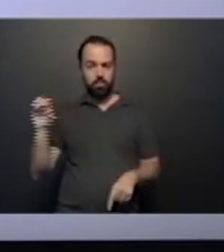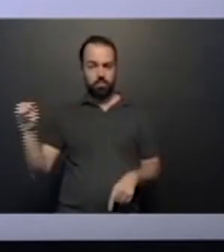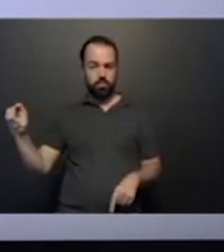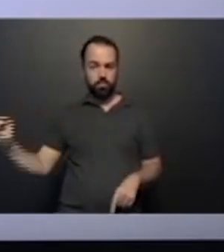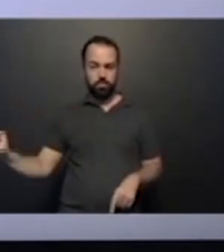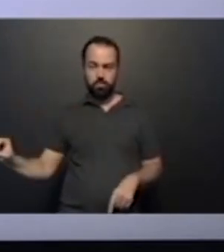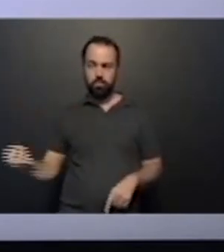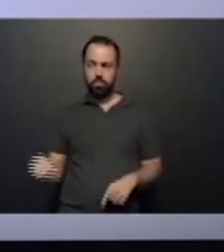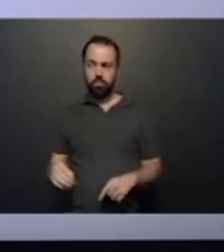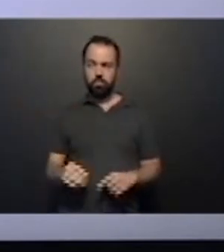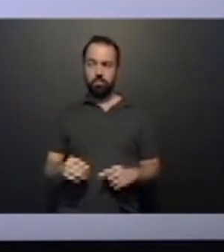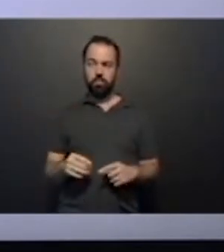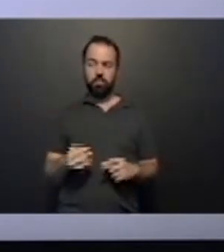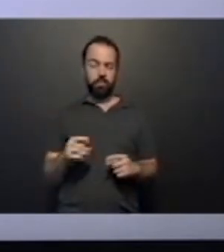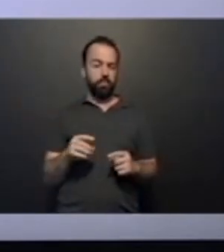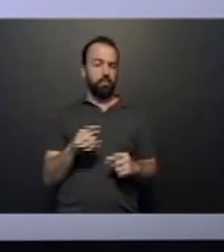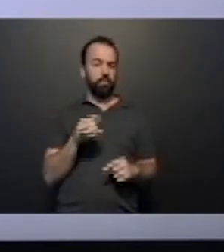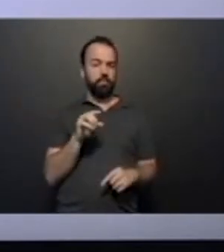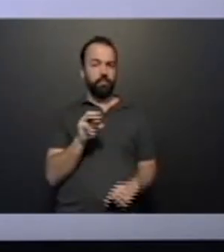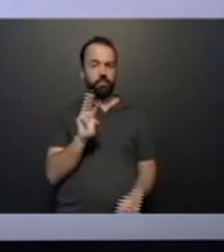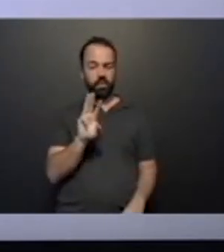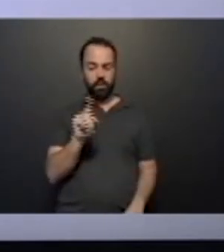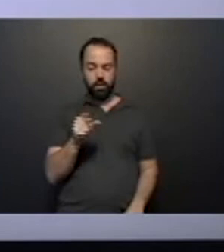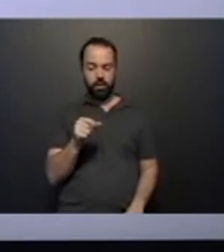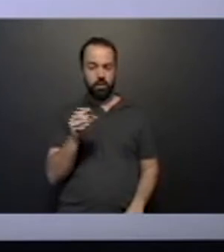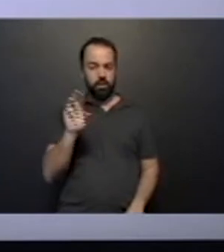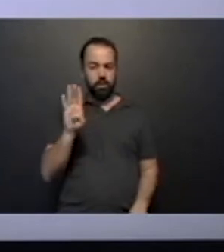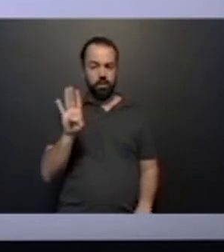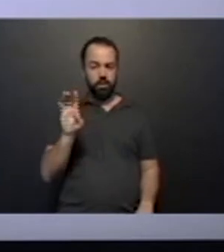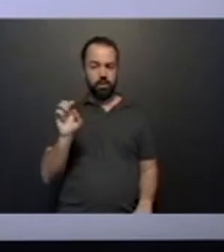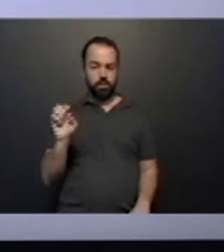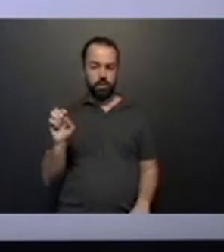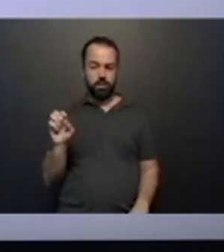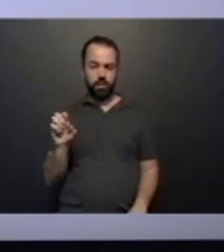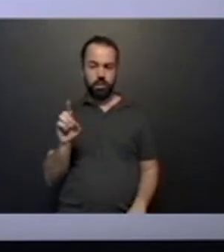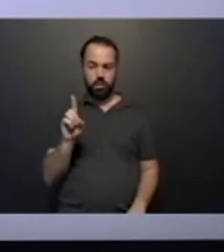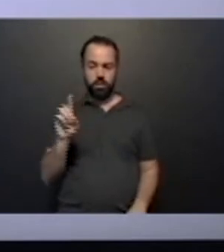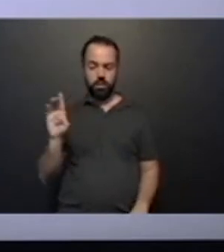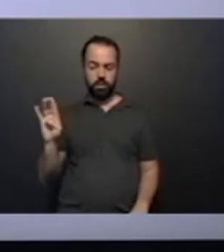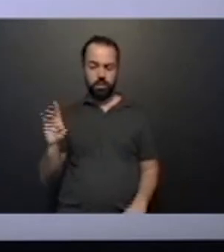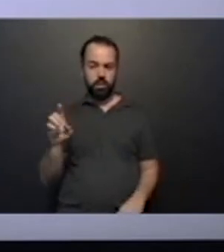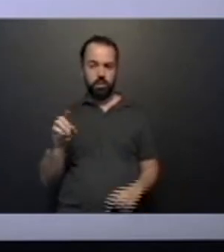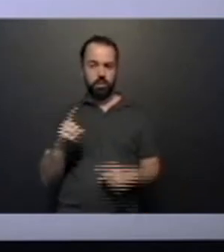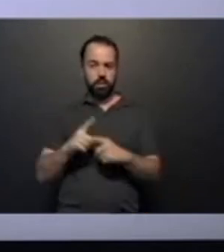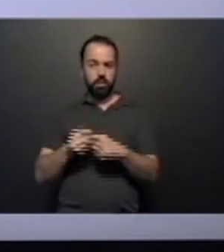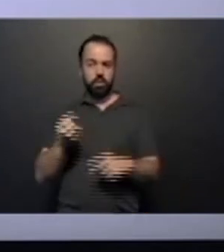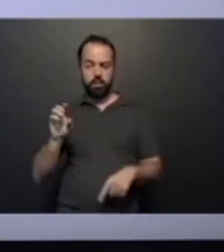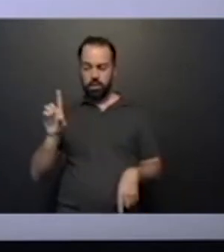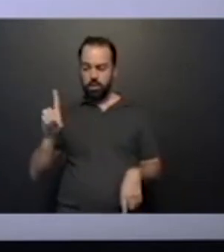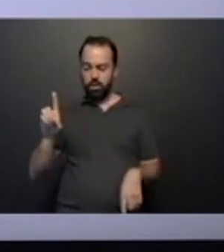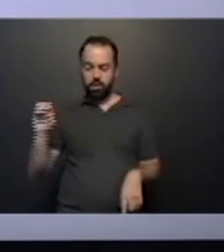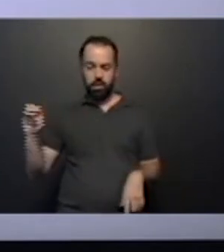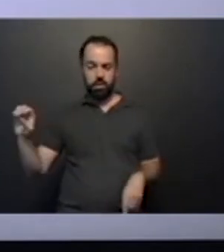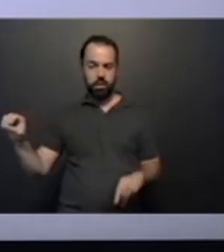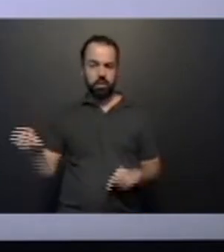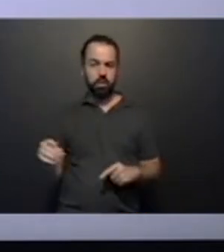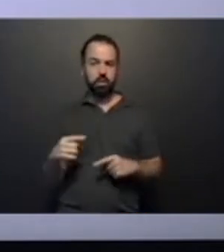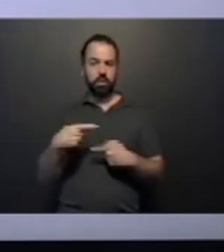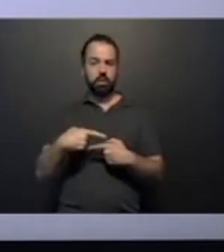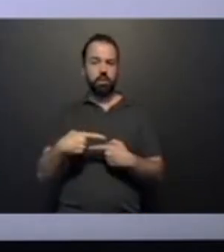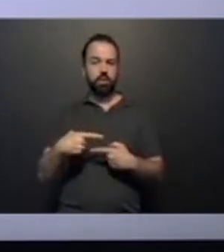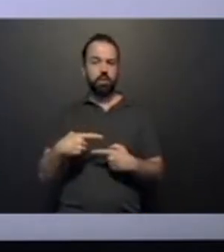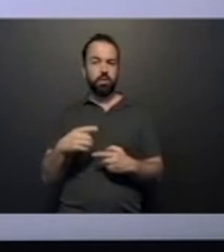de 3,14 vezes sem vamos encontrar o resultado de trezentos e quatorze centímetros quadrados